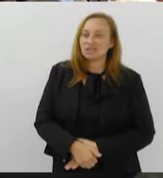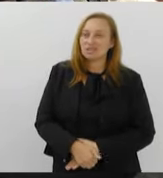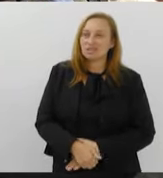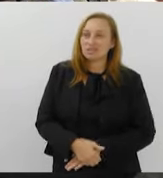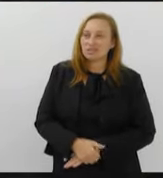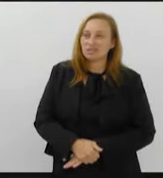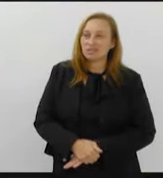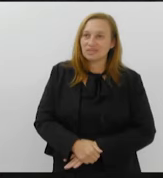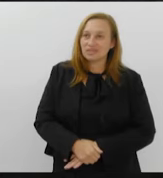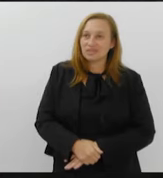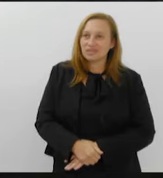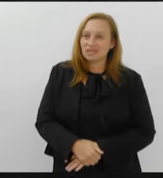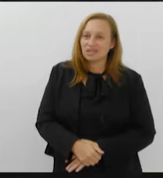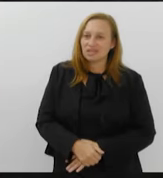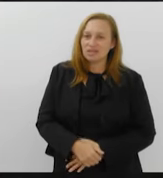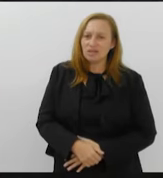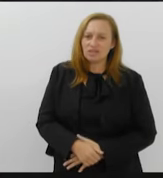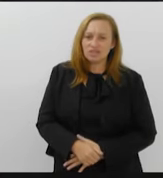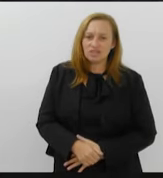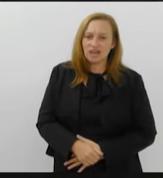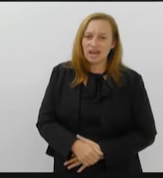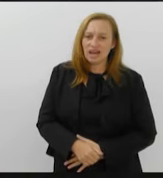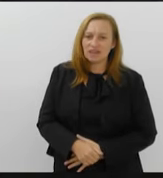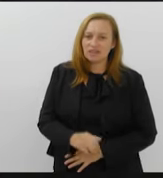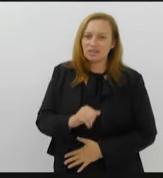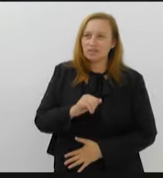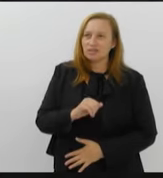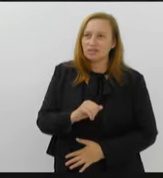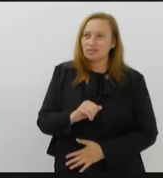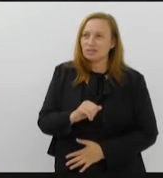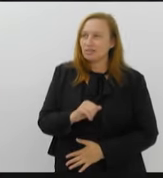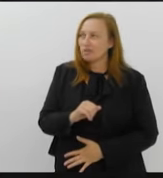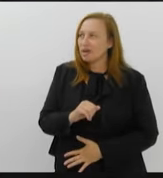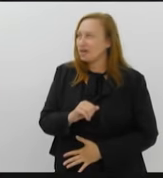TH Joias, quem vota?